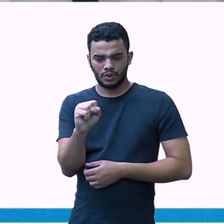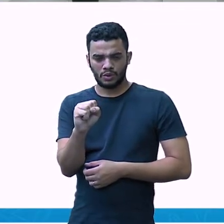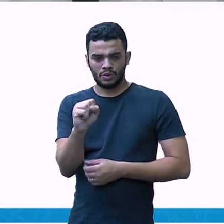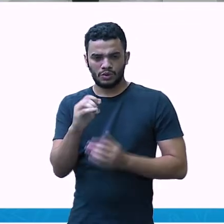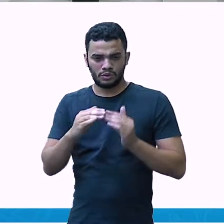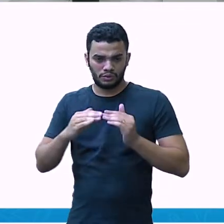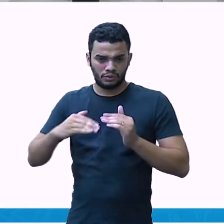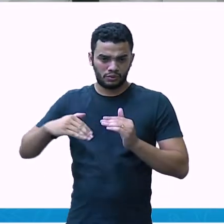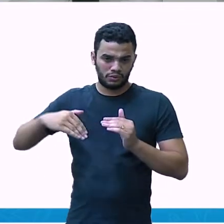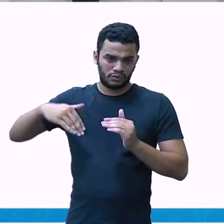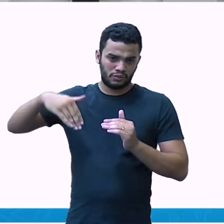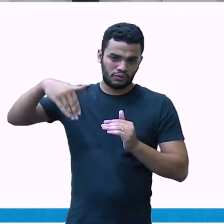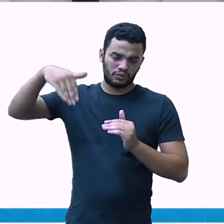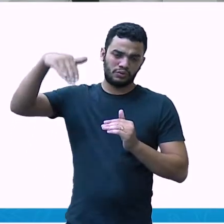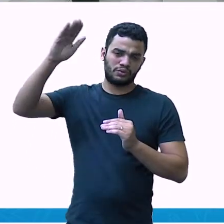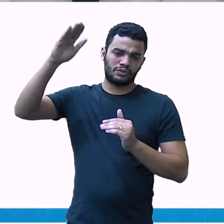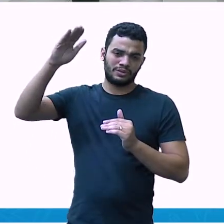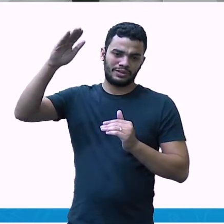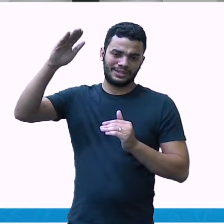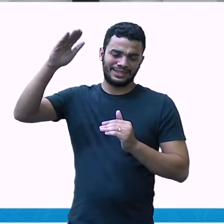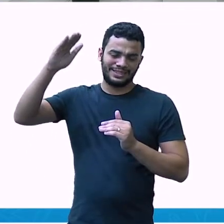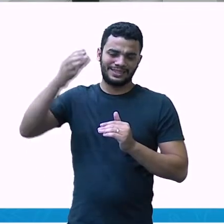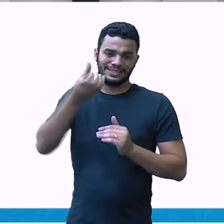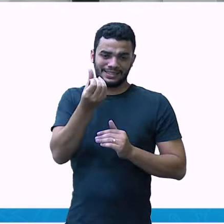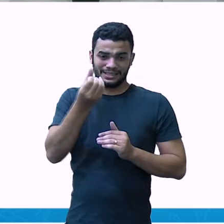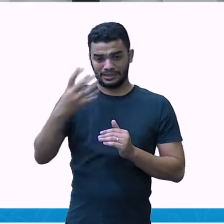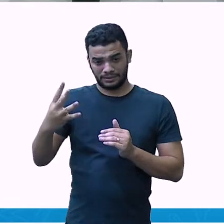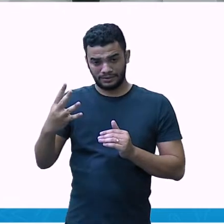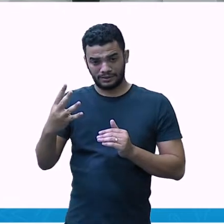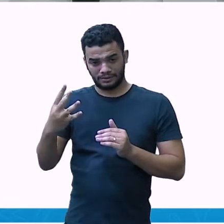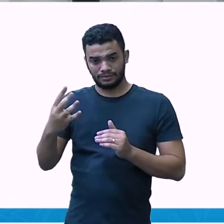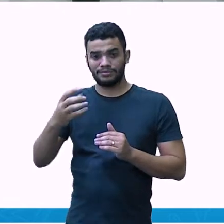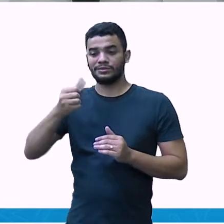Europa de 70 para